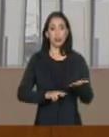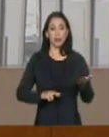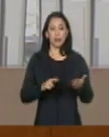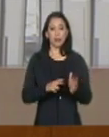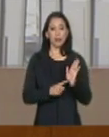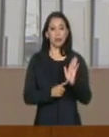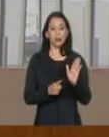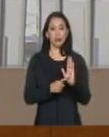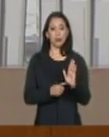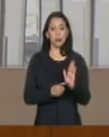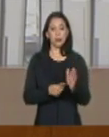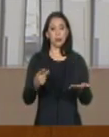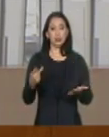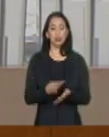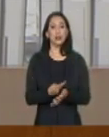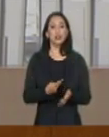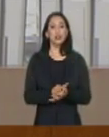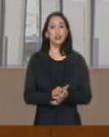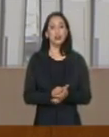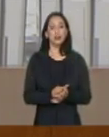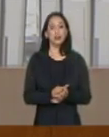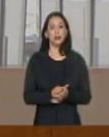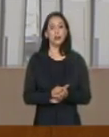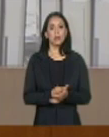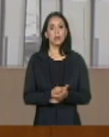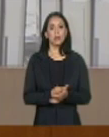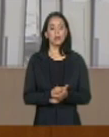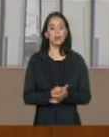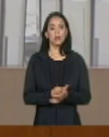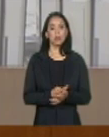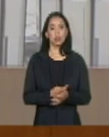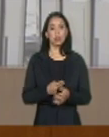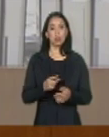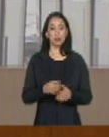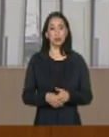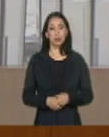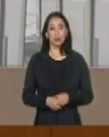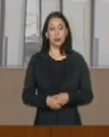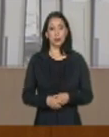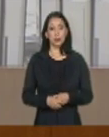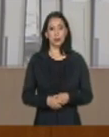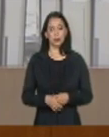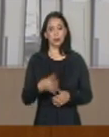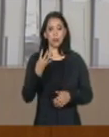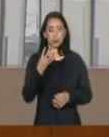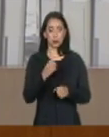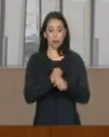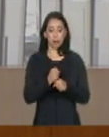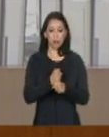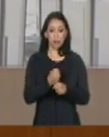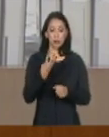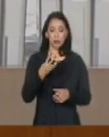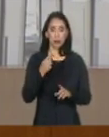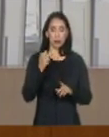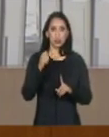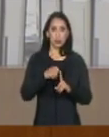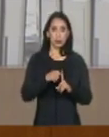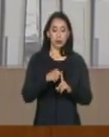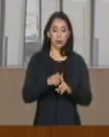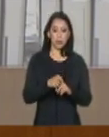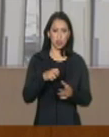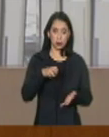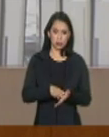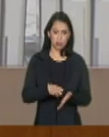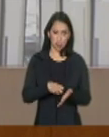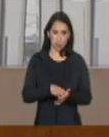condenatórias tendem a ocorrer de forma mais célere que as absolutórias. Média de 4 anos e 4 meses para as decisões condenatórias, isso é